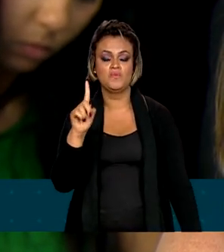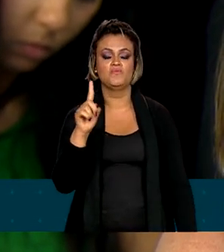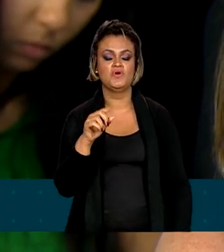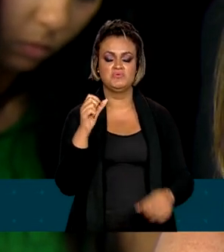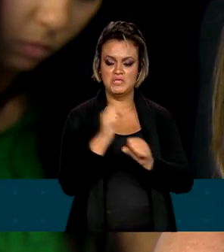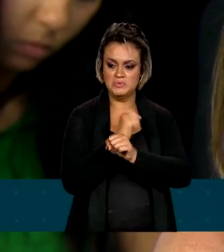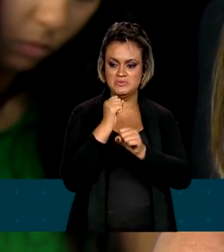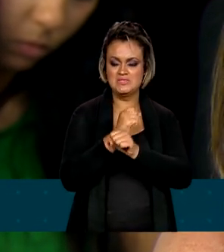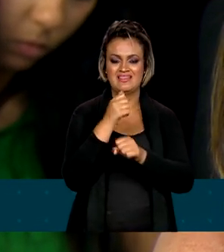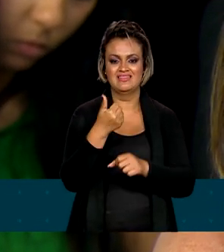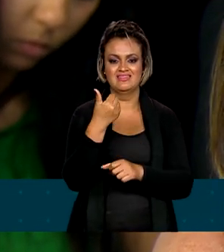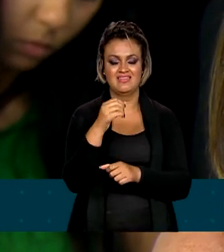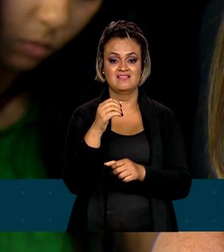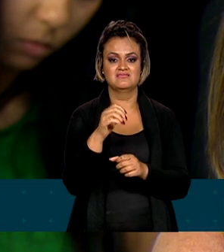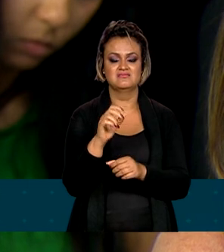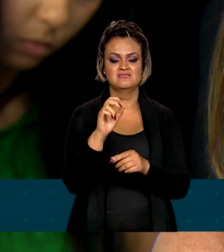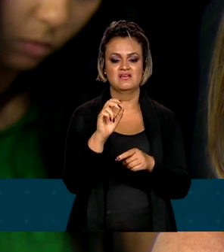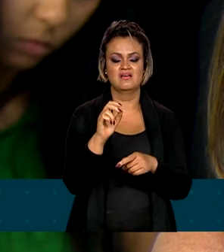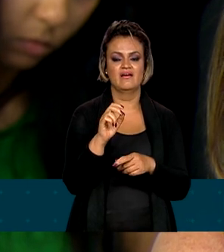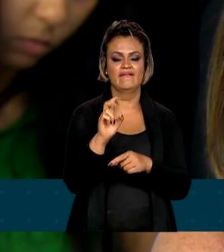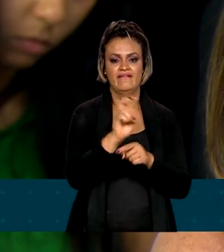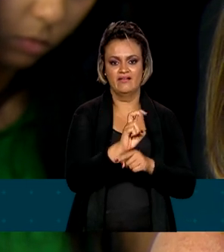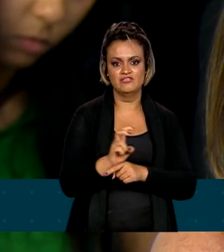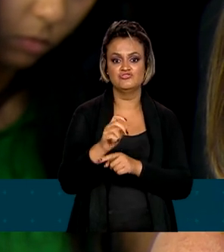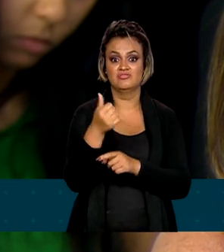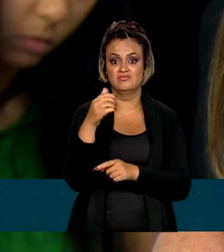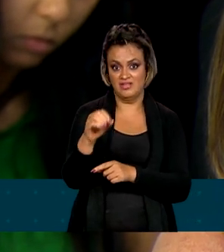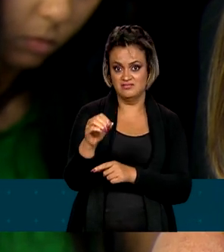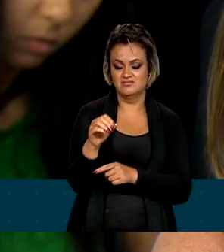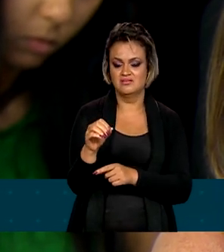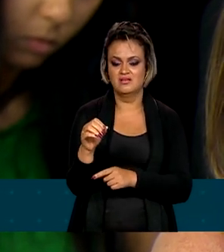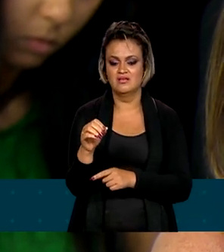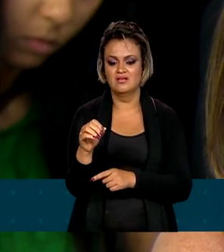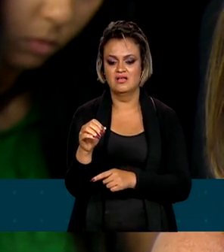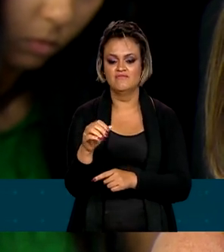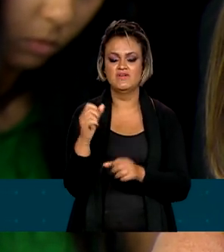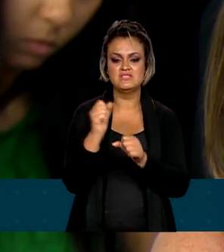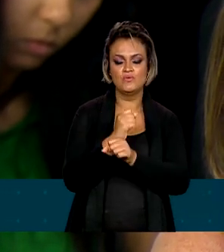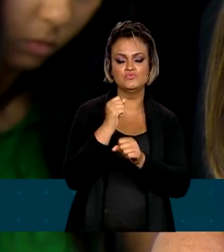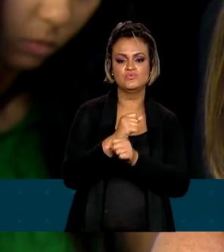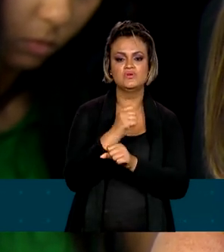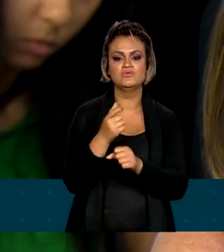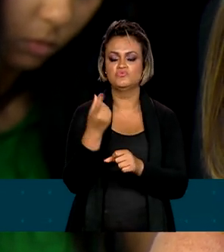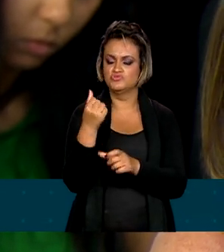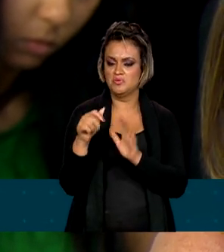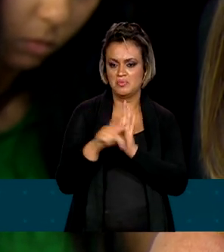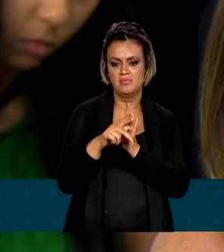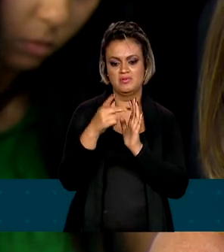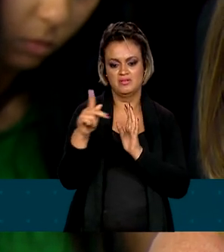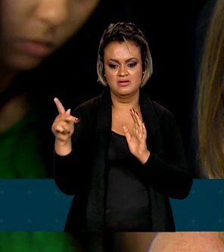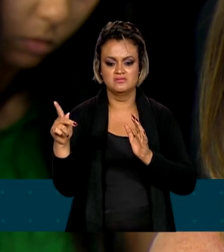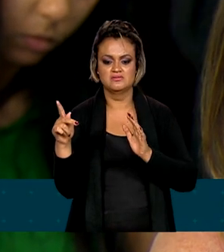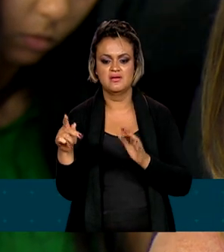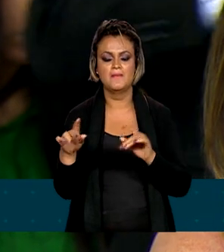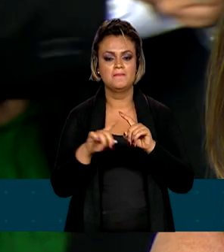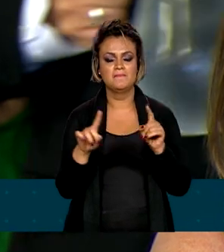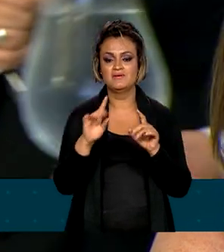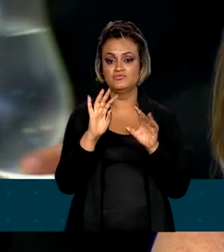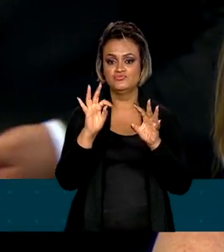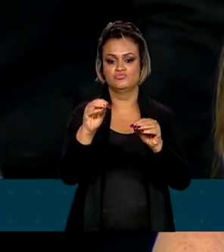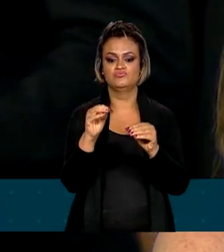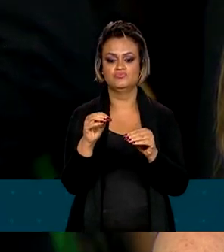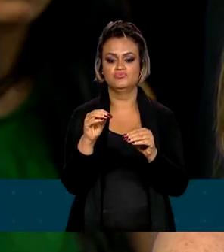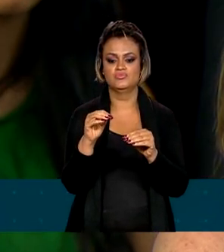de 10 creches na cidade. Essas creches serão reconstruídas com recursos próprios, mas todas